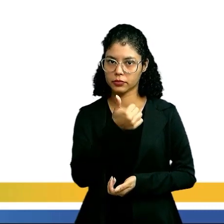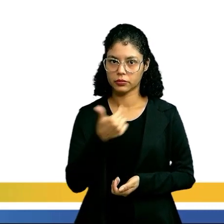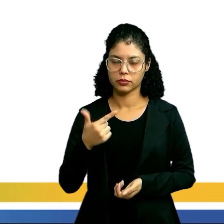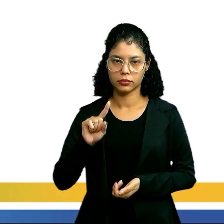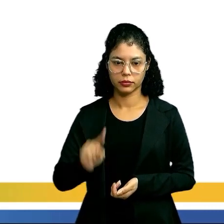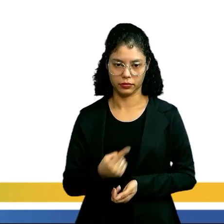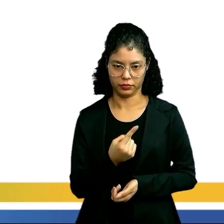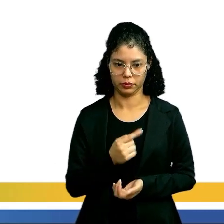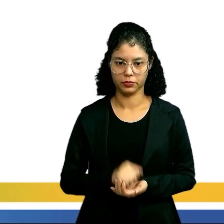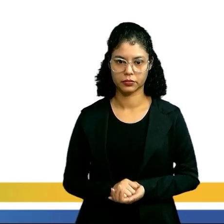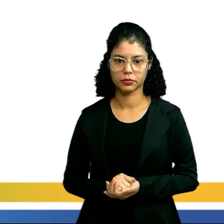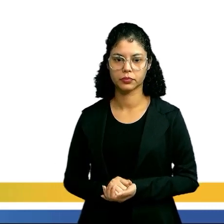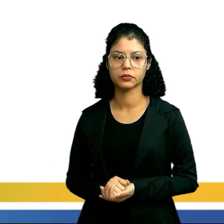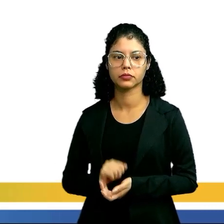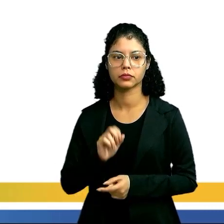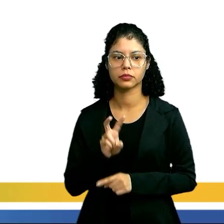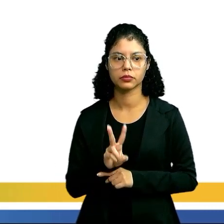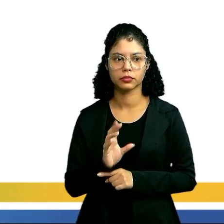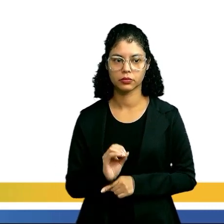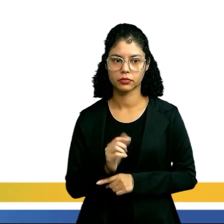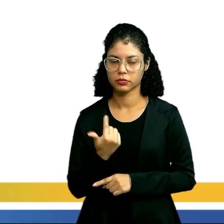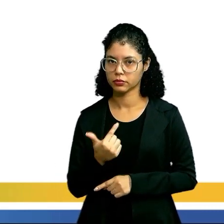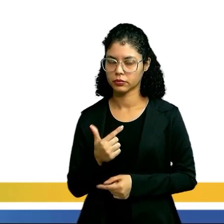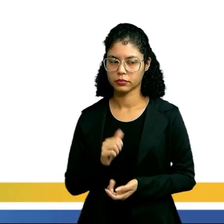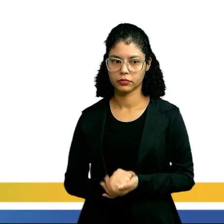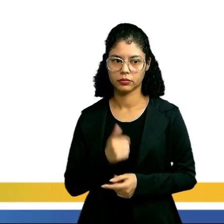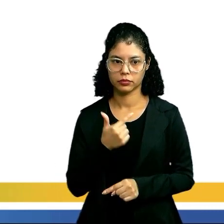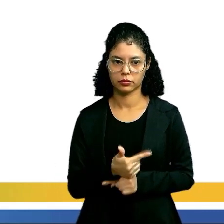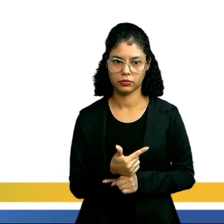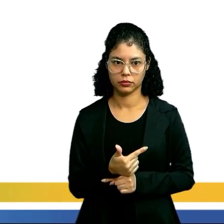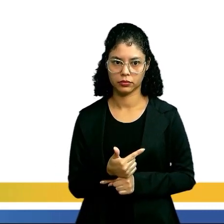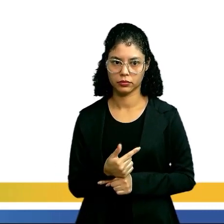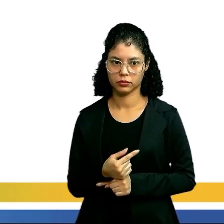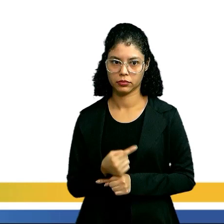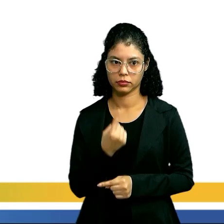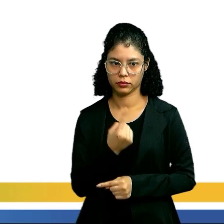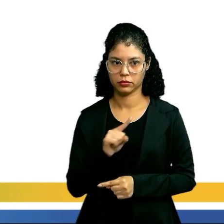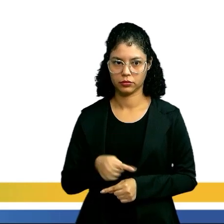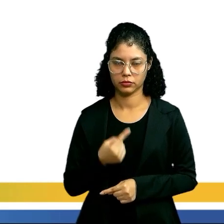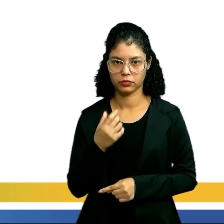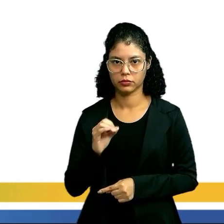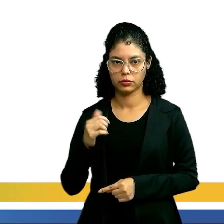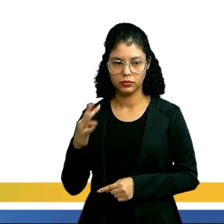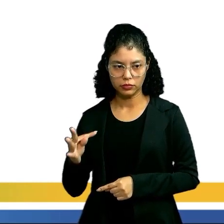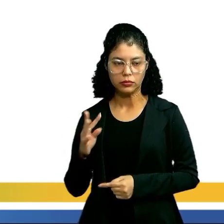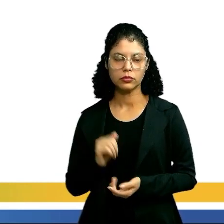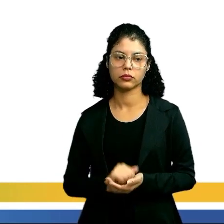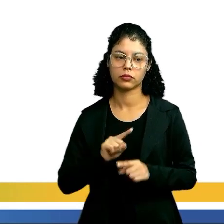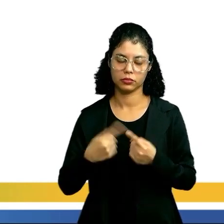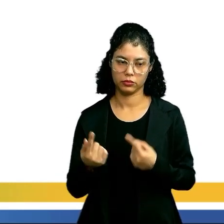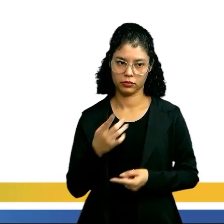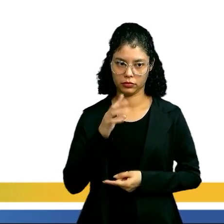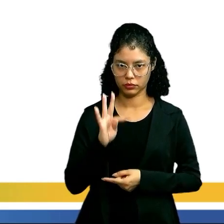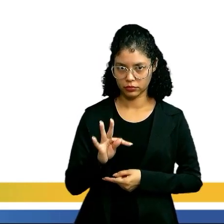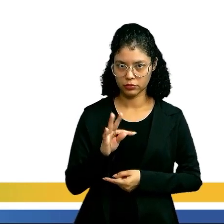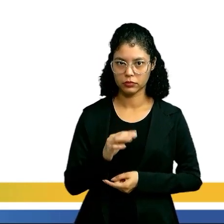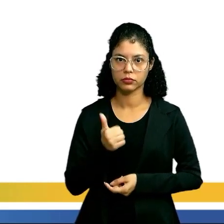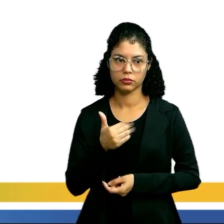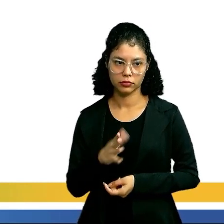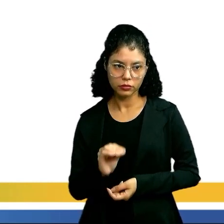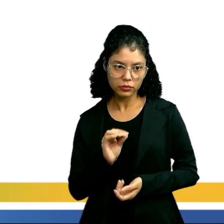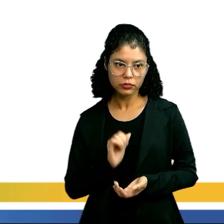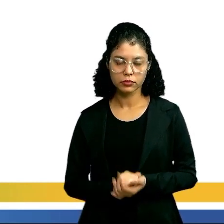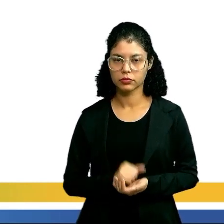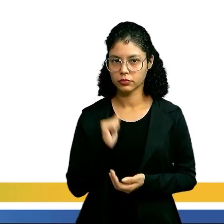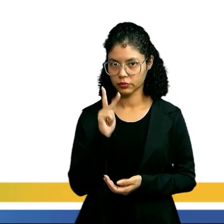mil. V0 eu não tenho. 2 elevado a menos 0,2T, mas o meu T é 10, ó.